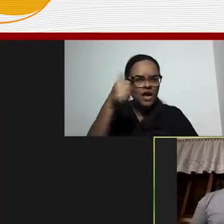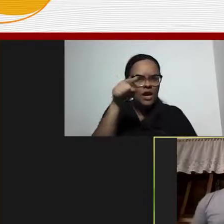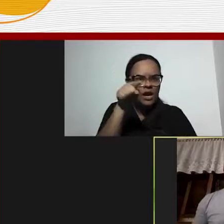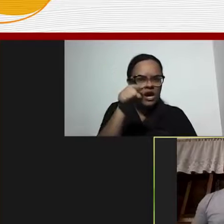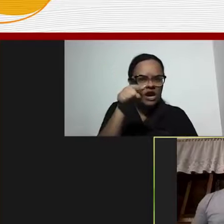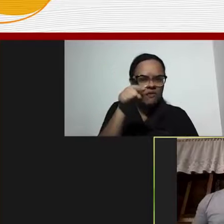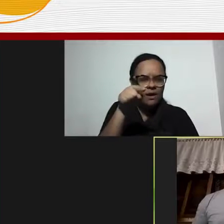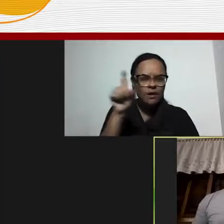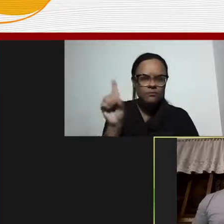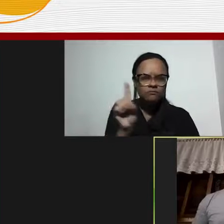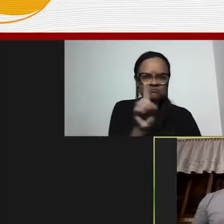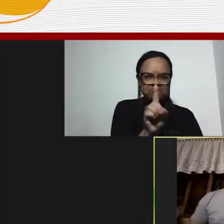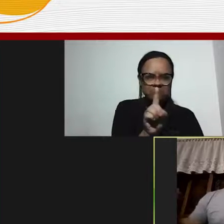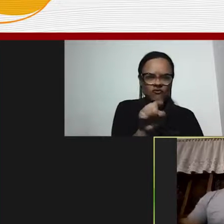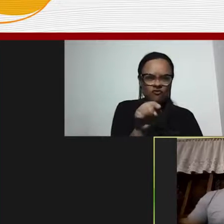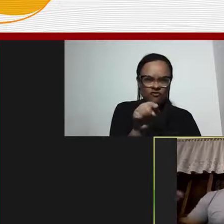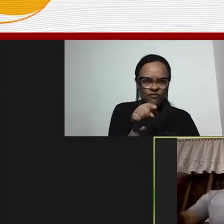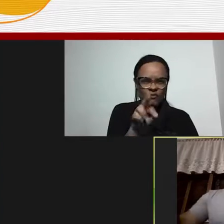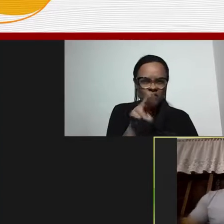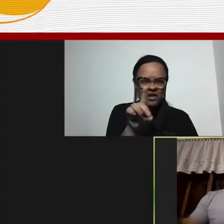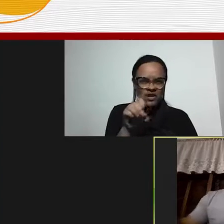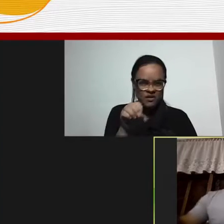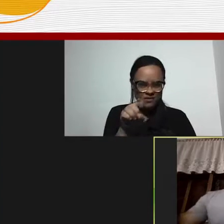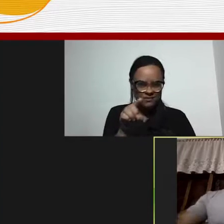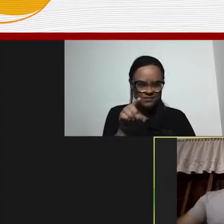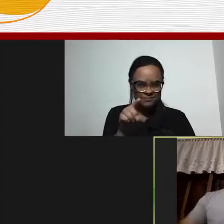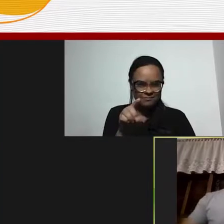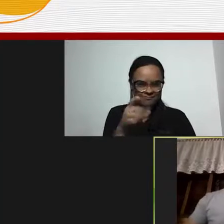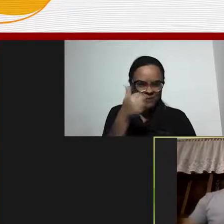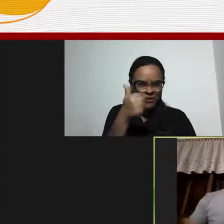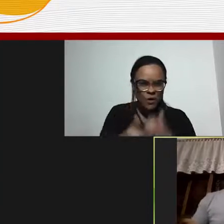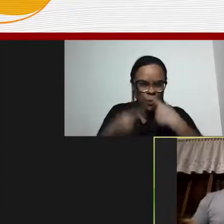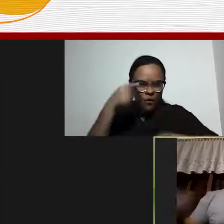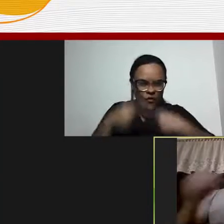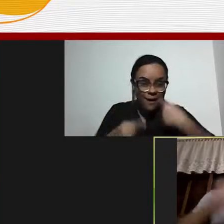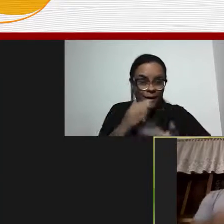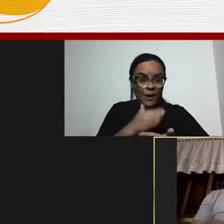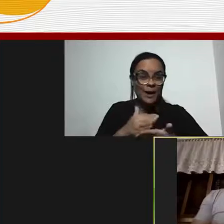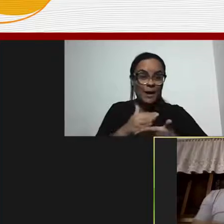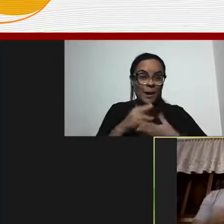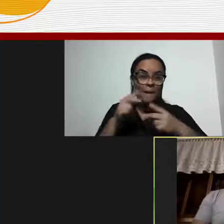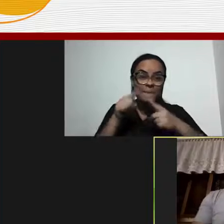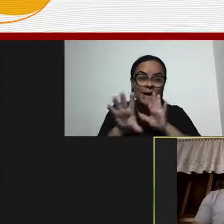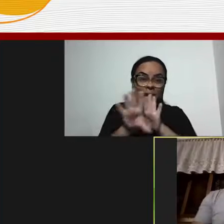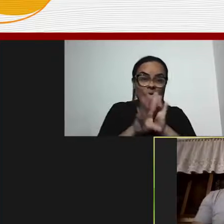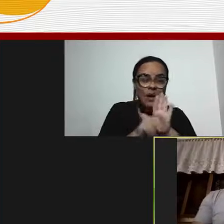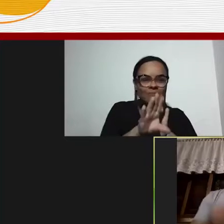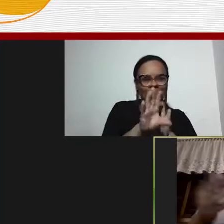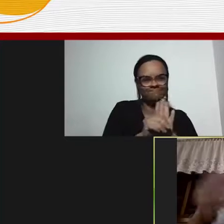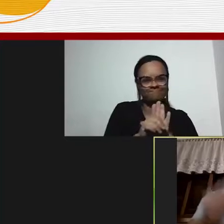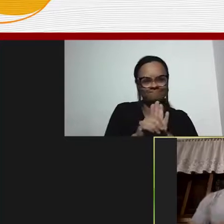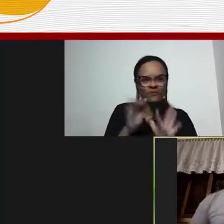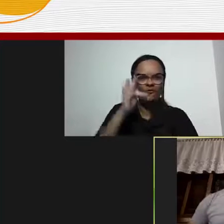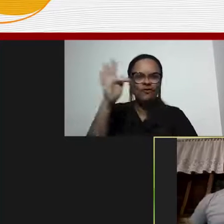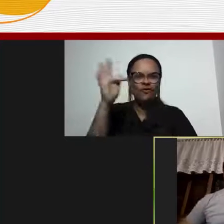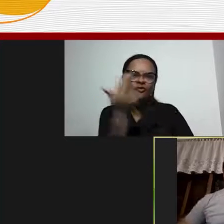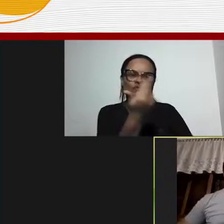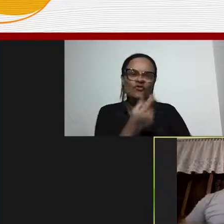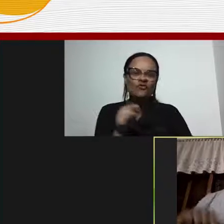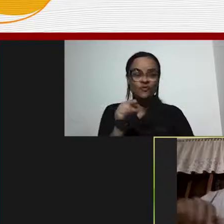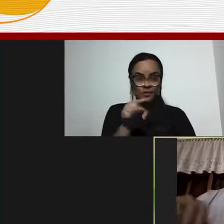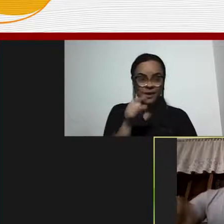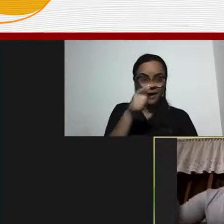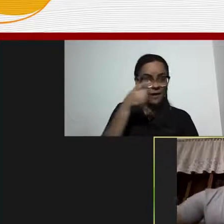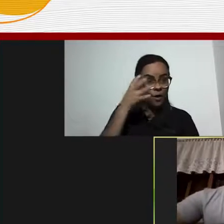falou, caramba, Pedrão, comecei a competir por causa de você, porque eu te admiro. Isso já